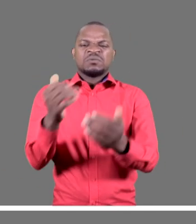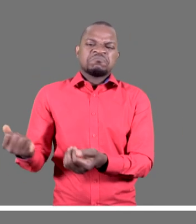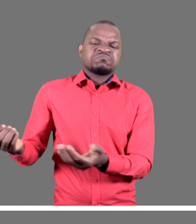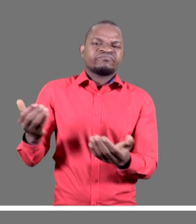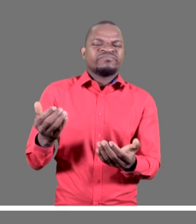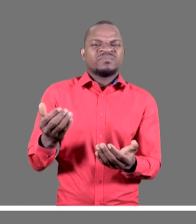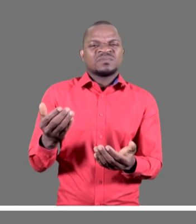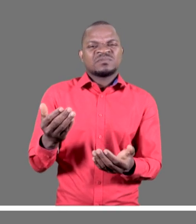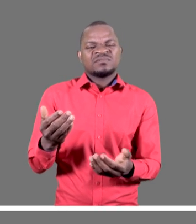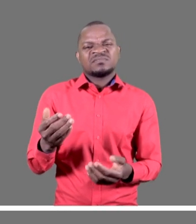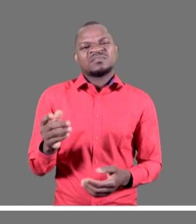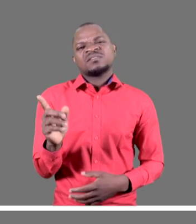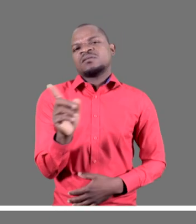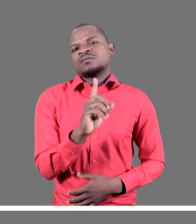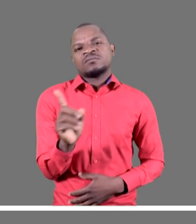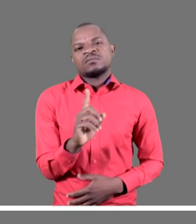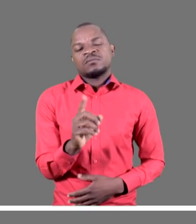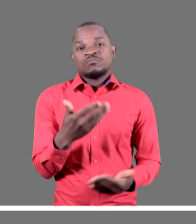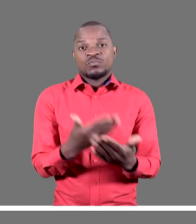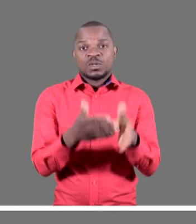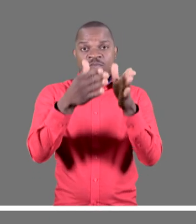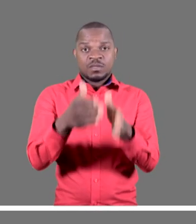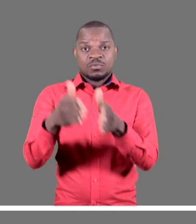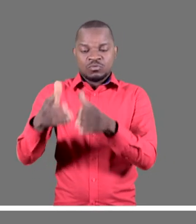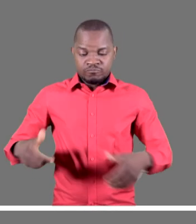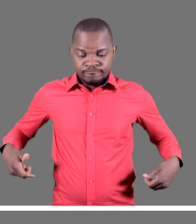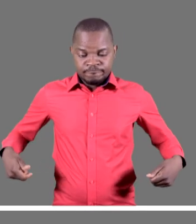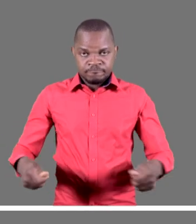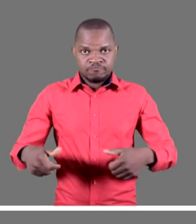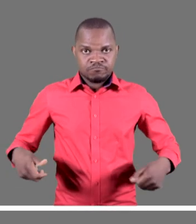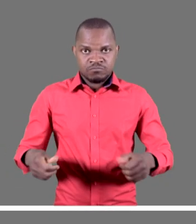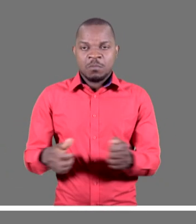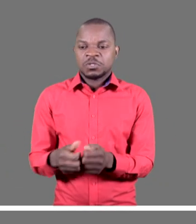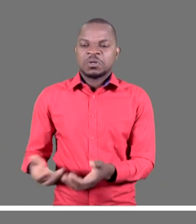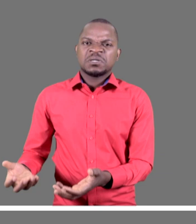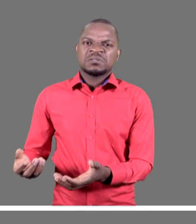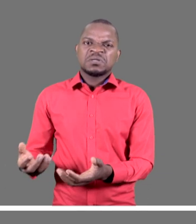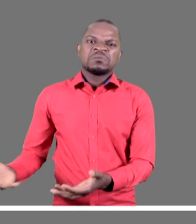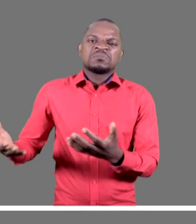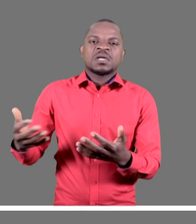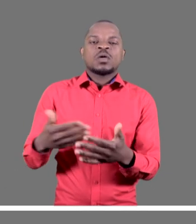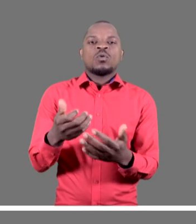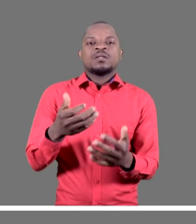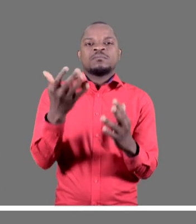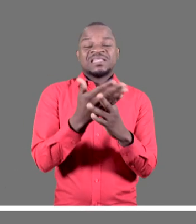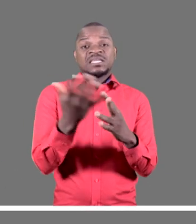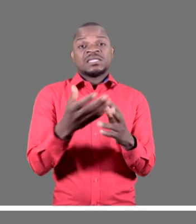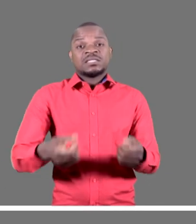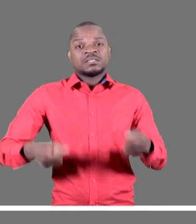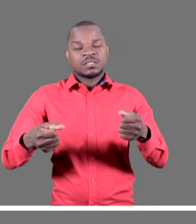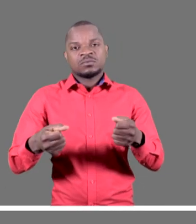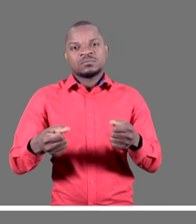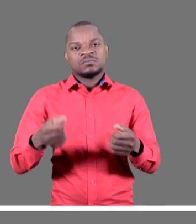Para uma pessoa que anda numa cadeira de rodas, ser carregada como se fosse um saco de batatas é